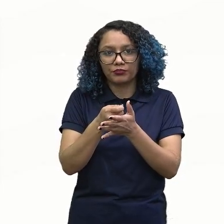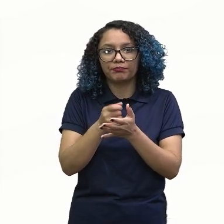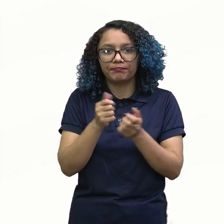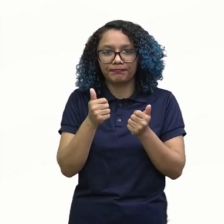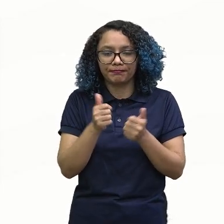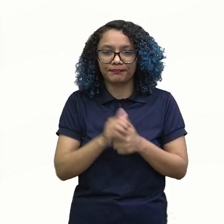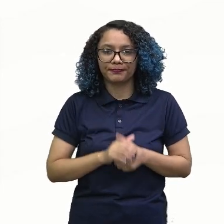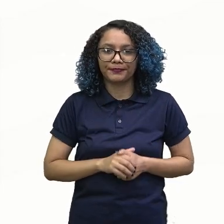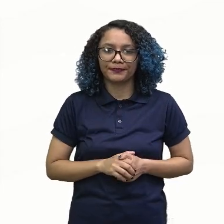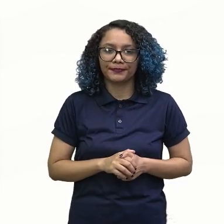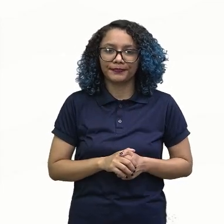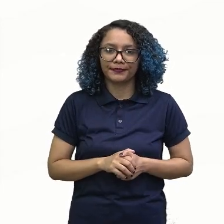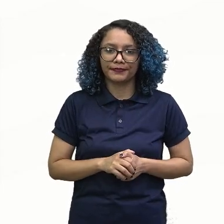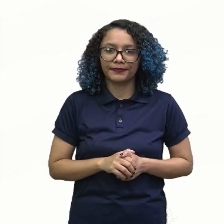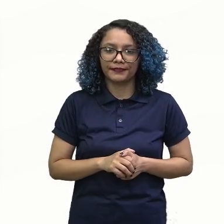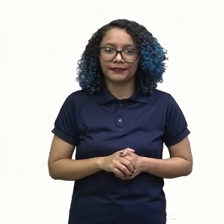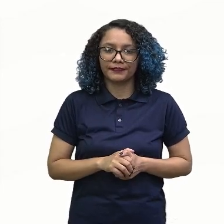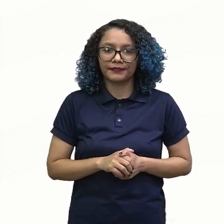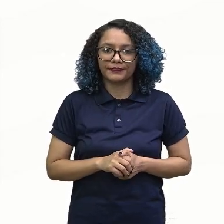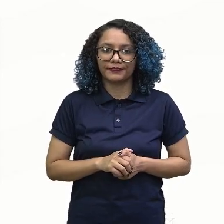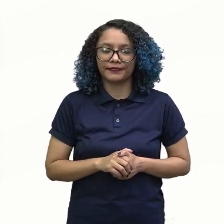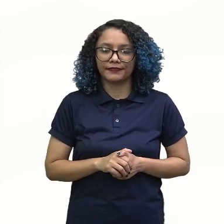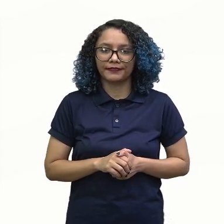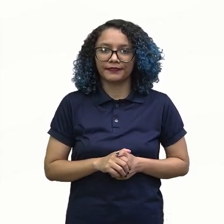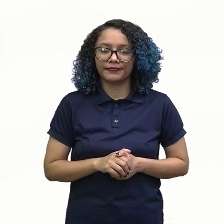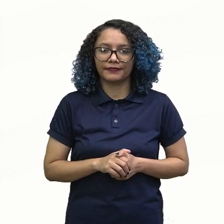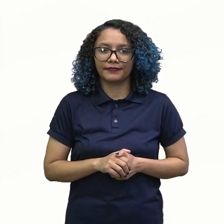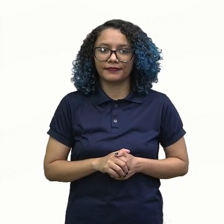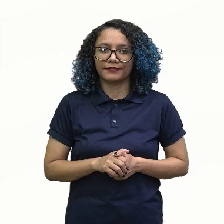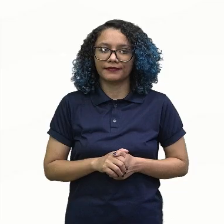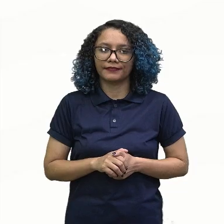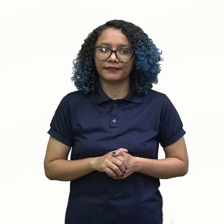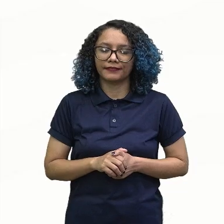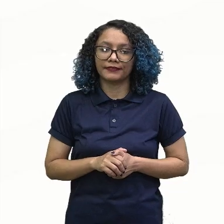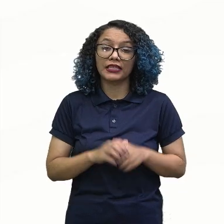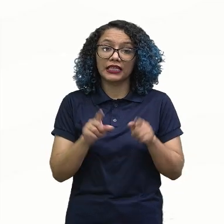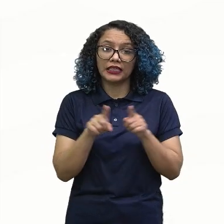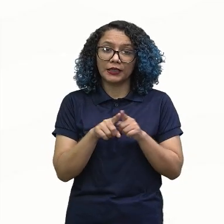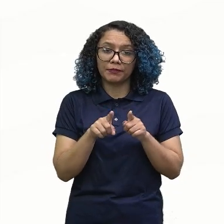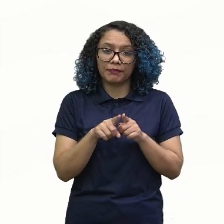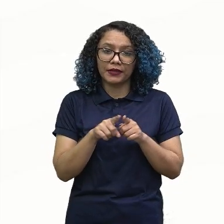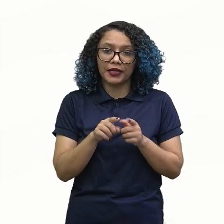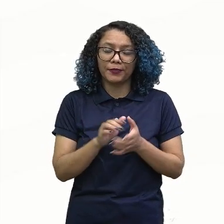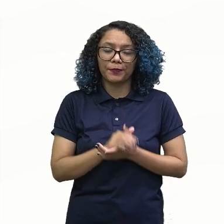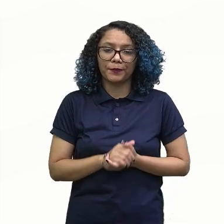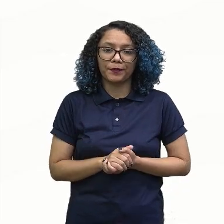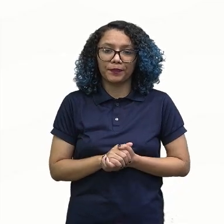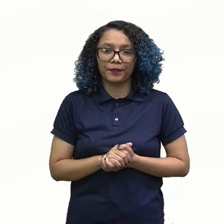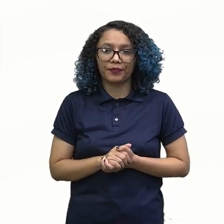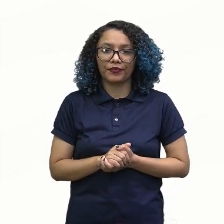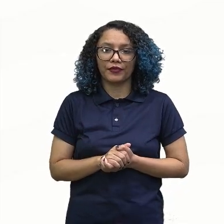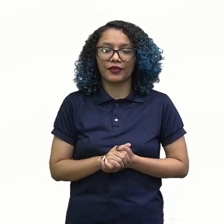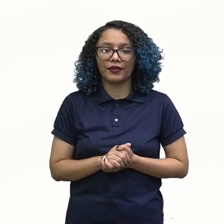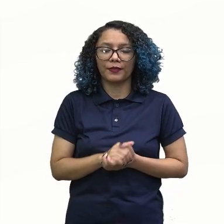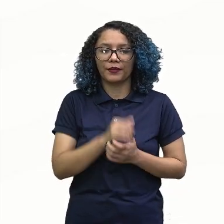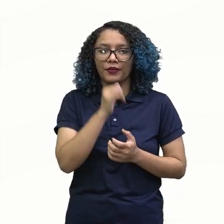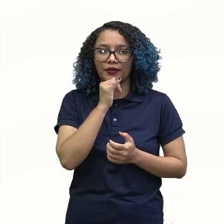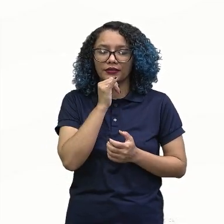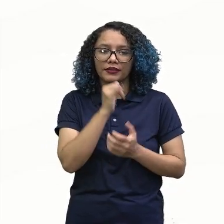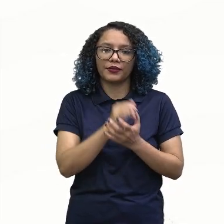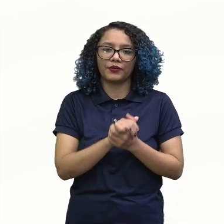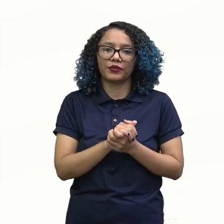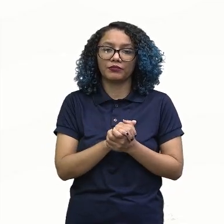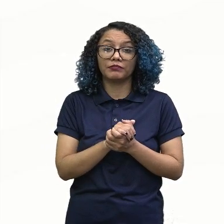bem, muito bem. Aí, nesse caso, ó, você percebe que ao falarmos sempre de